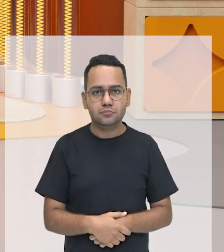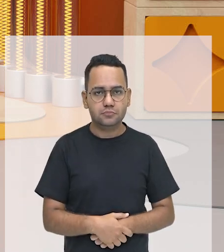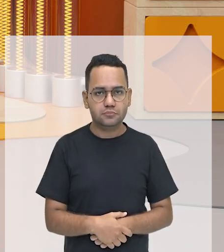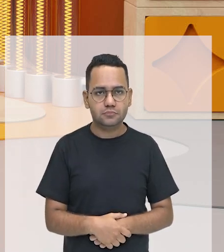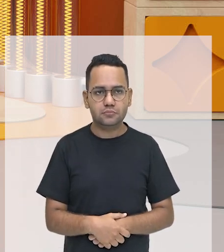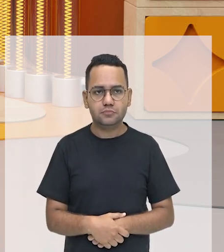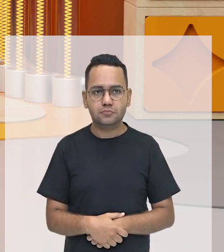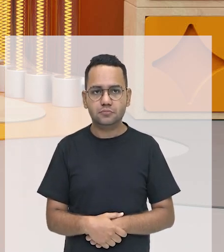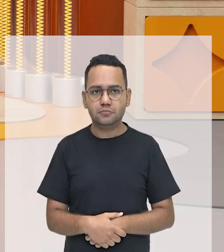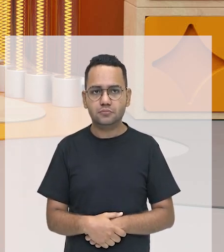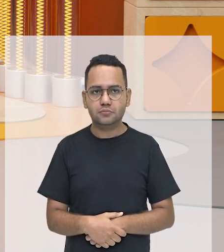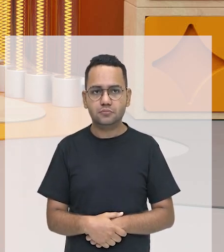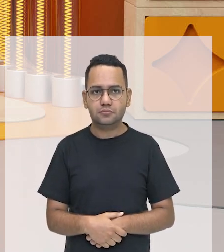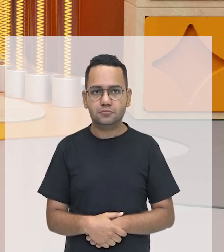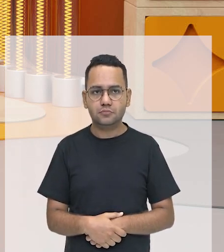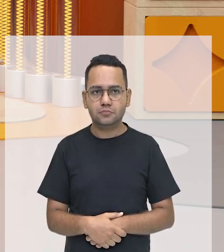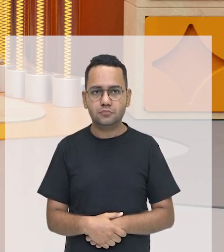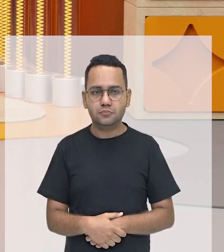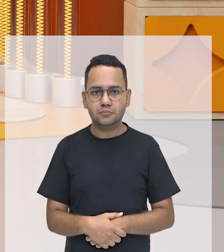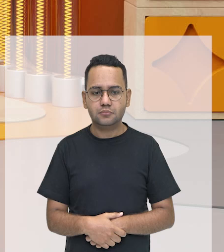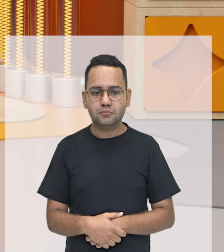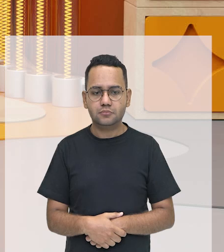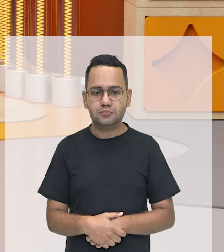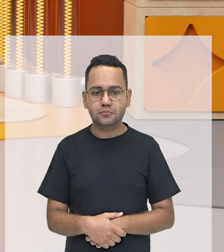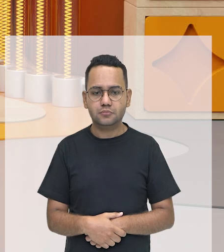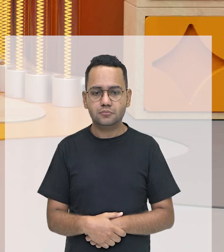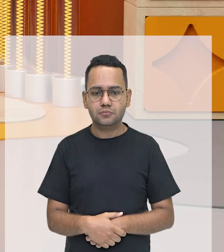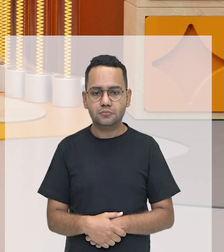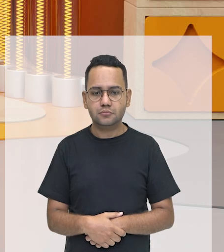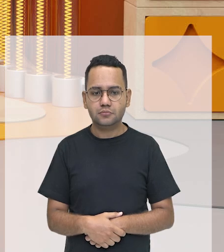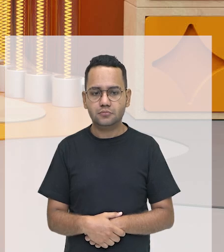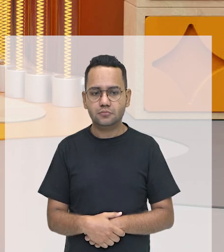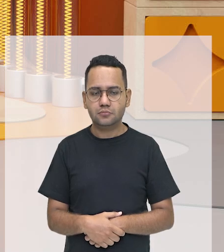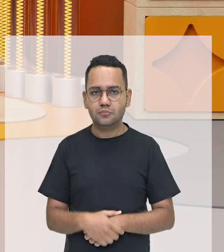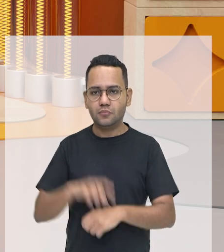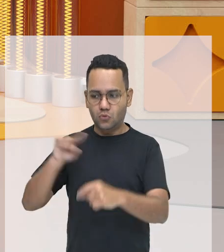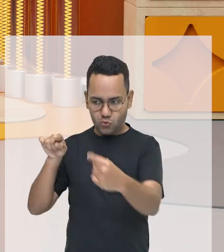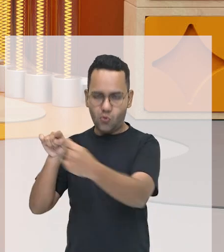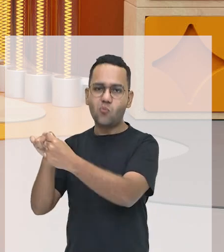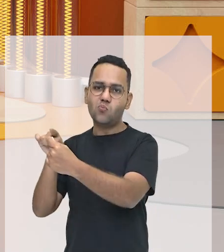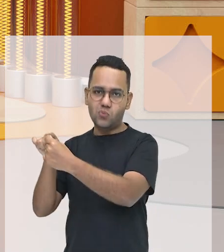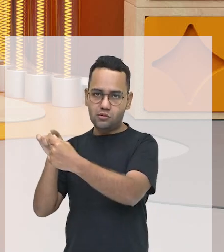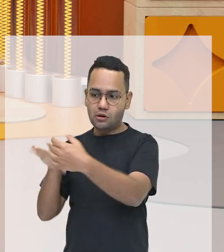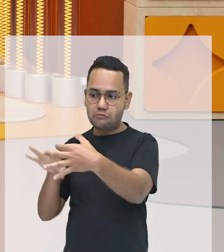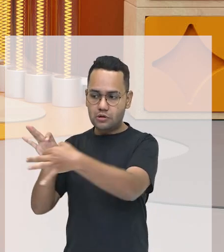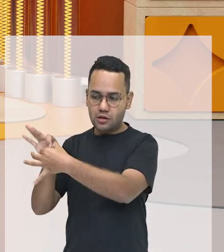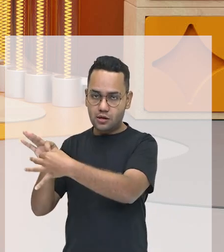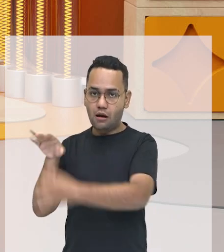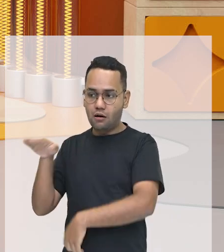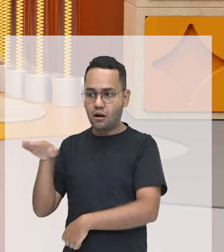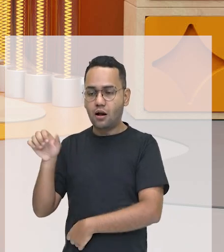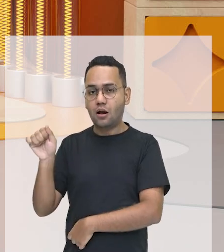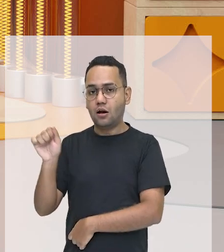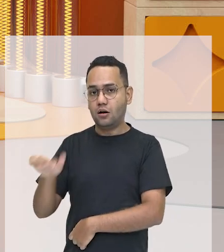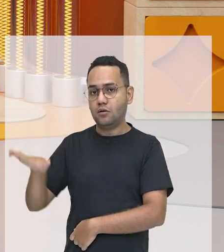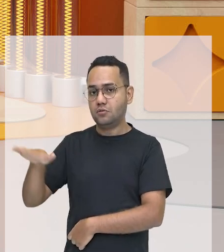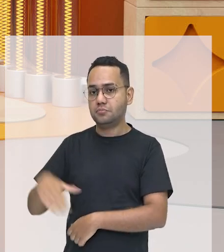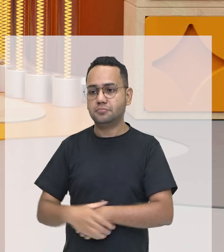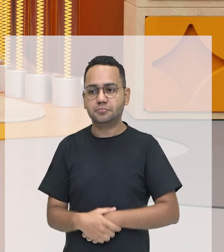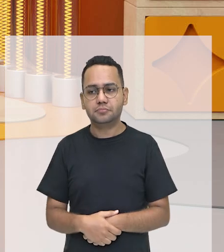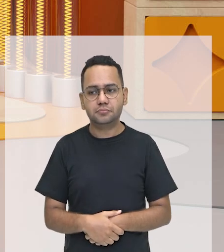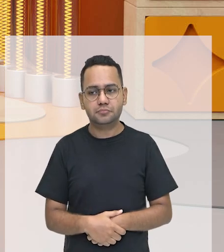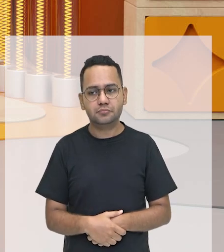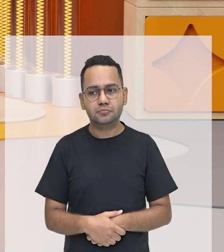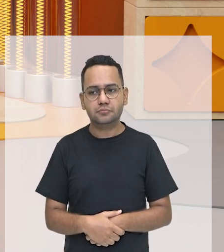Tadiquistão, Turcomenistão e Uzbequistão são países também que fazem parte da Comunidade